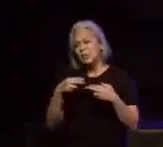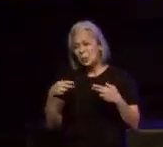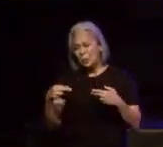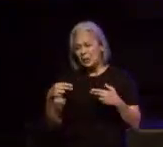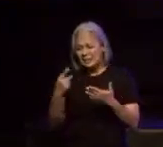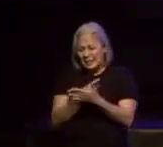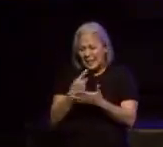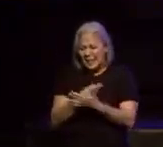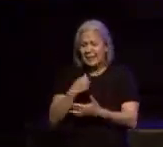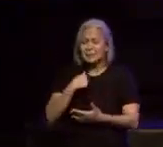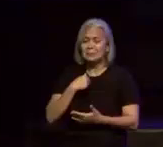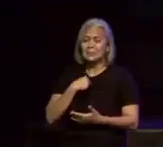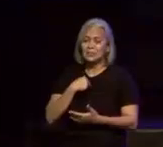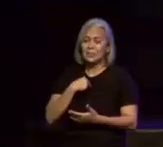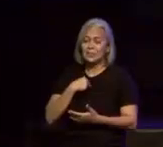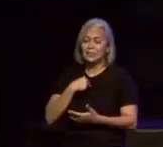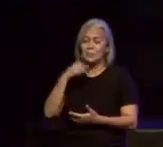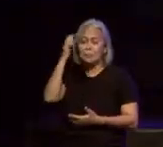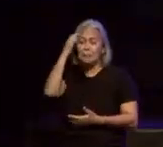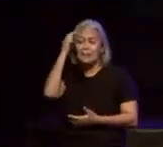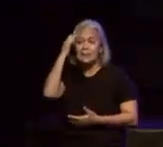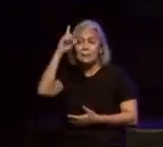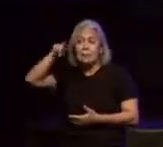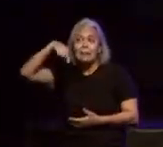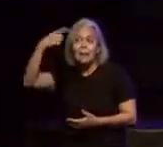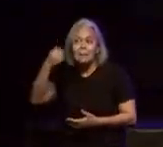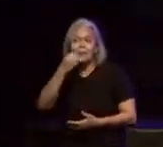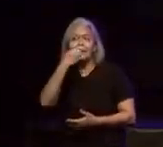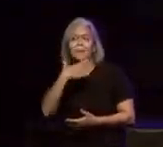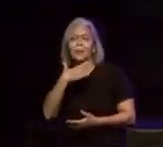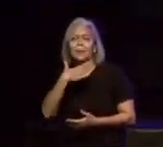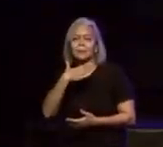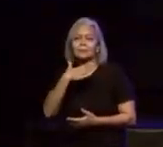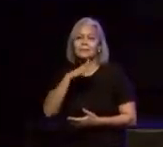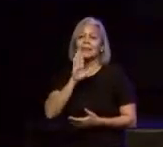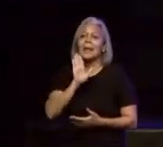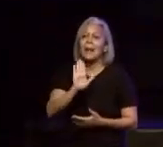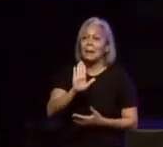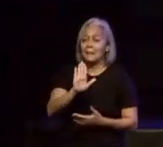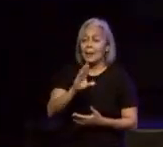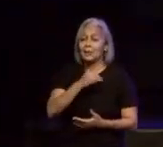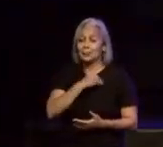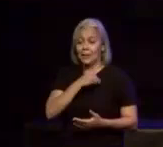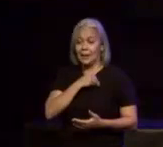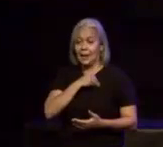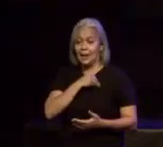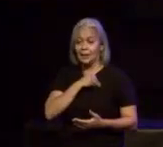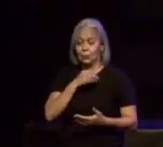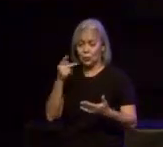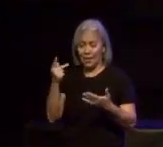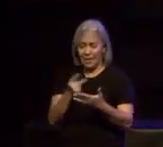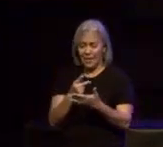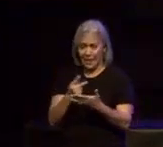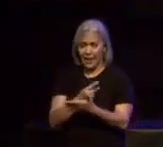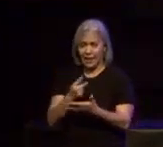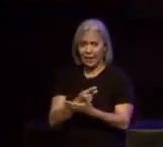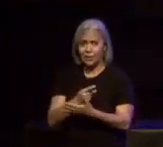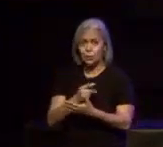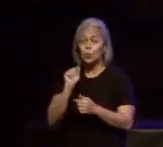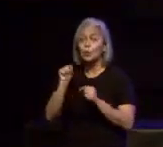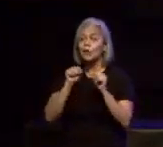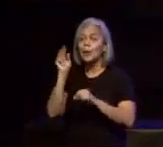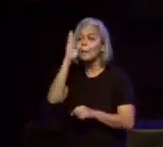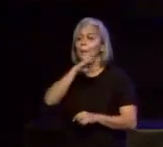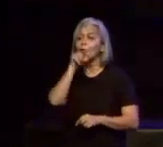que vai trazer algum benefício depois. Mas é pecado a você ou a qualquer outra pessoa. Quando você fere, prejudica, machuca outra pessoa.